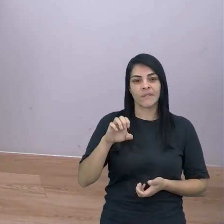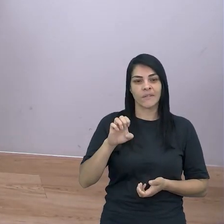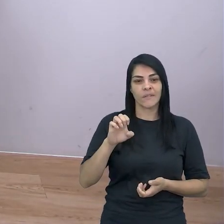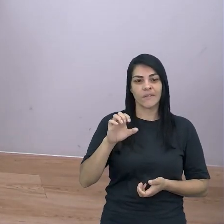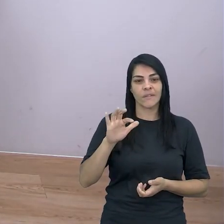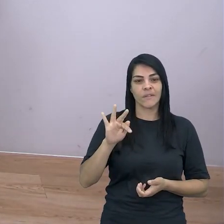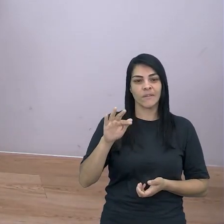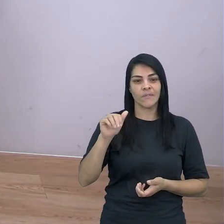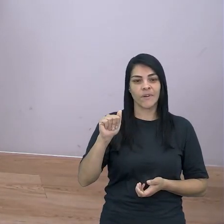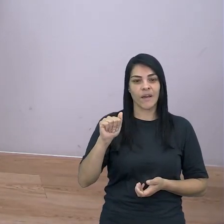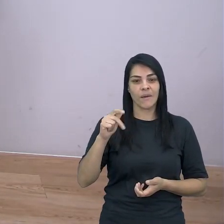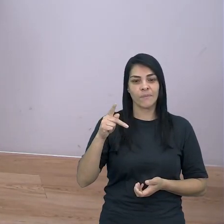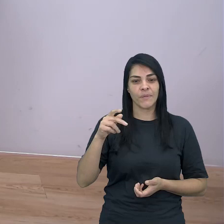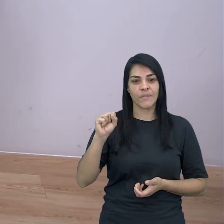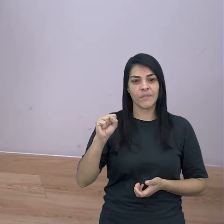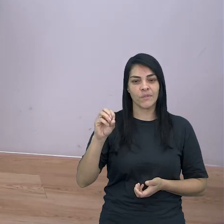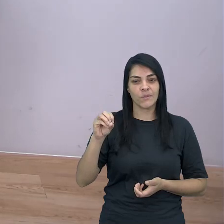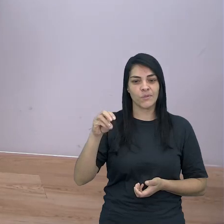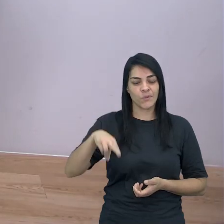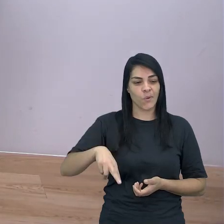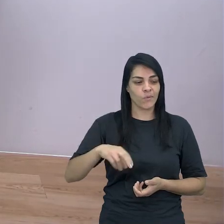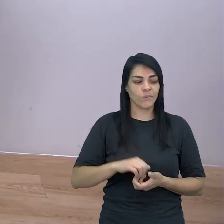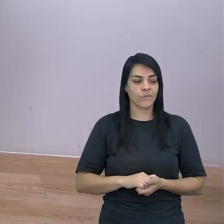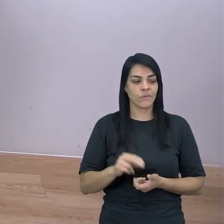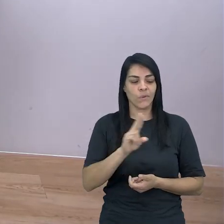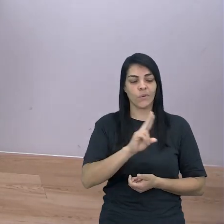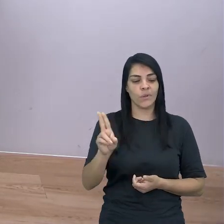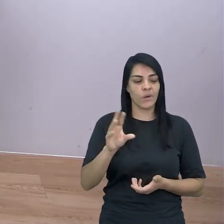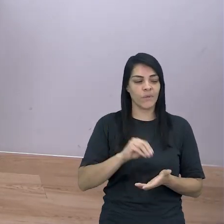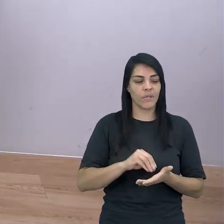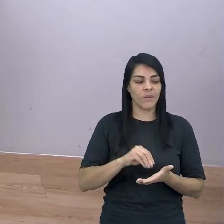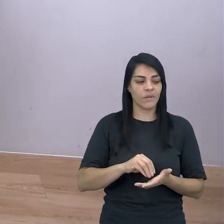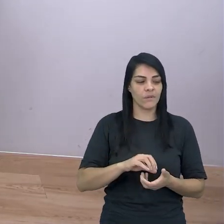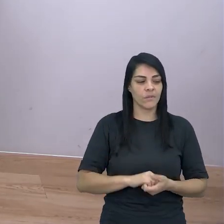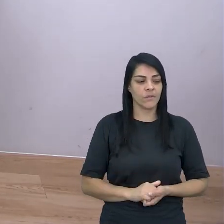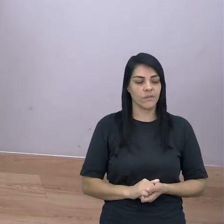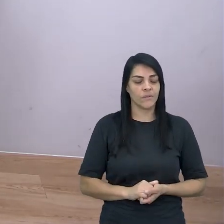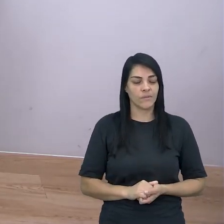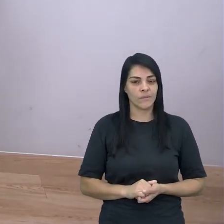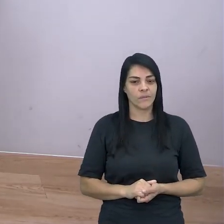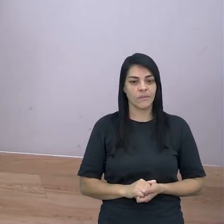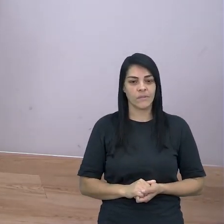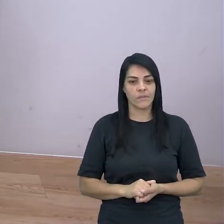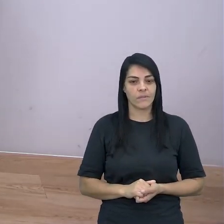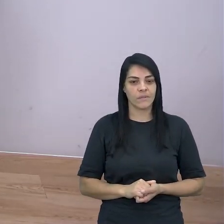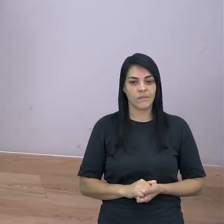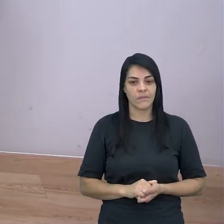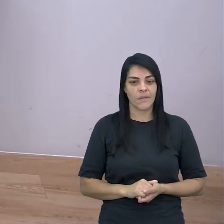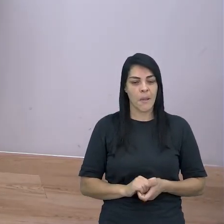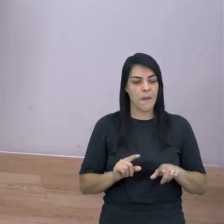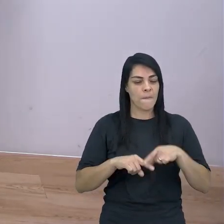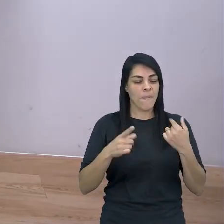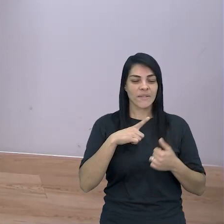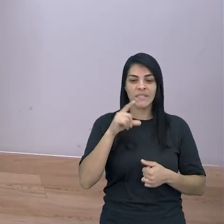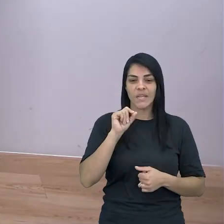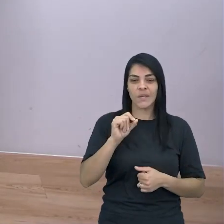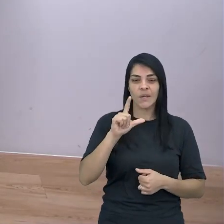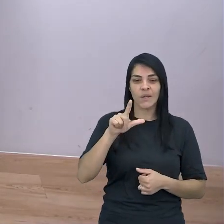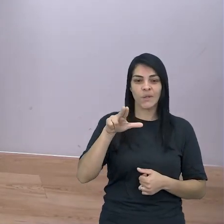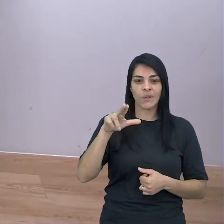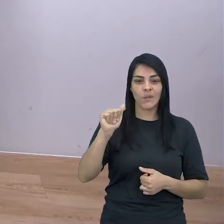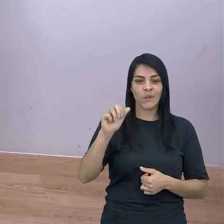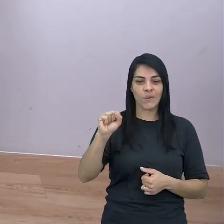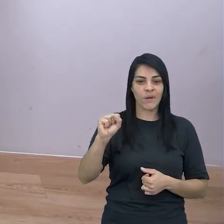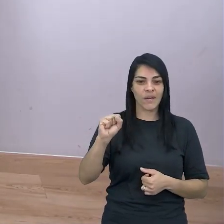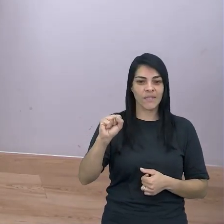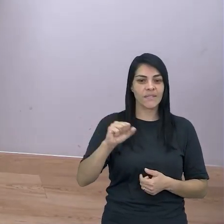Efapson da Silva Pauta? Da Silva Pauta, porque da Silva... Que até deram ideia de colocar Lucas Luco, né? Por causa